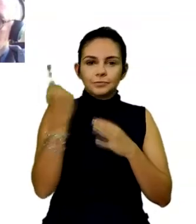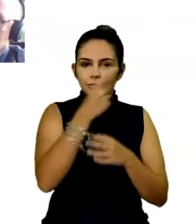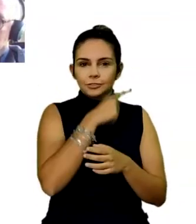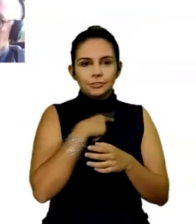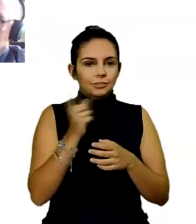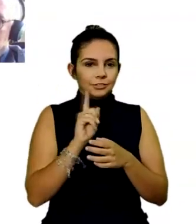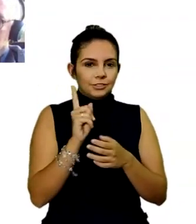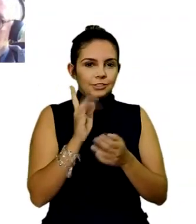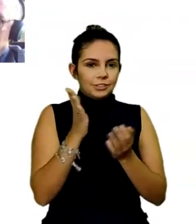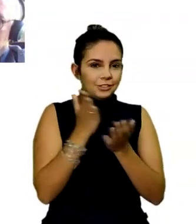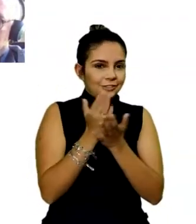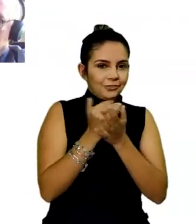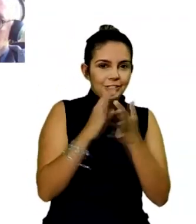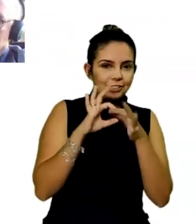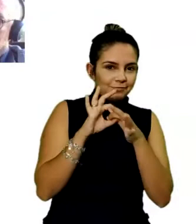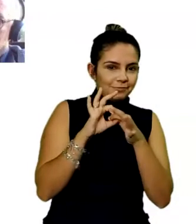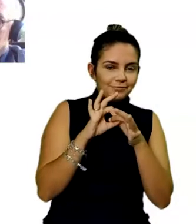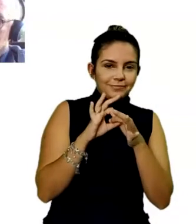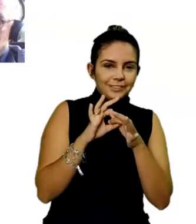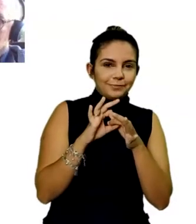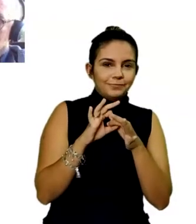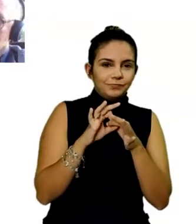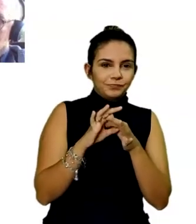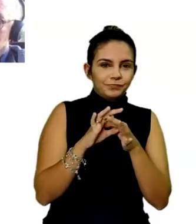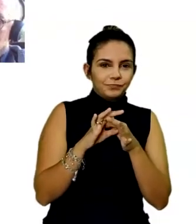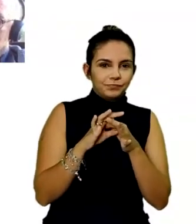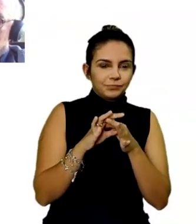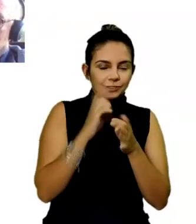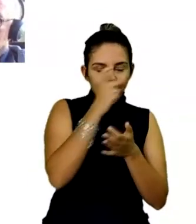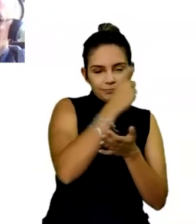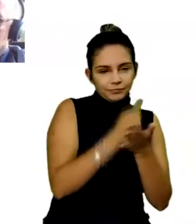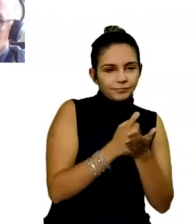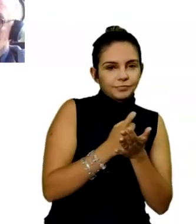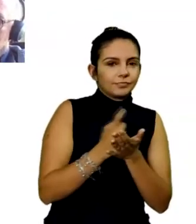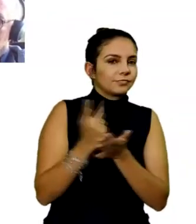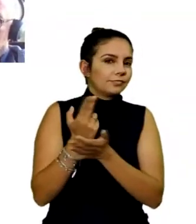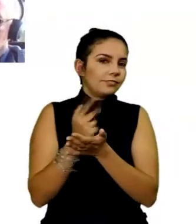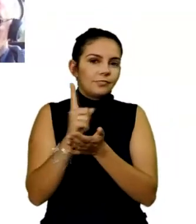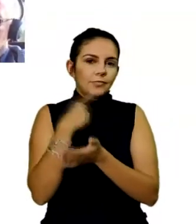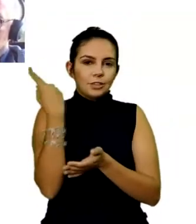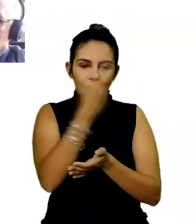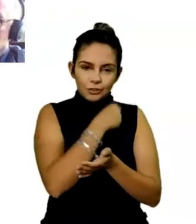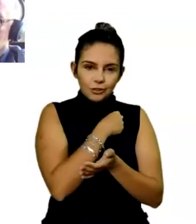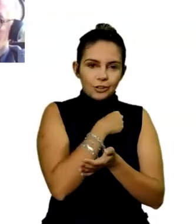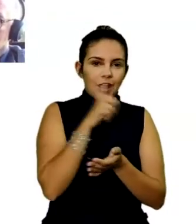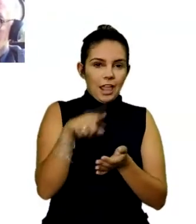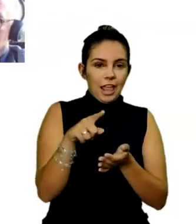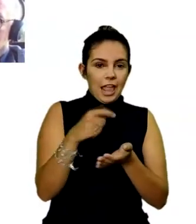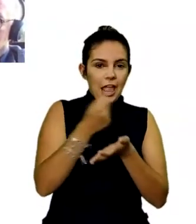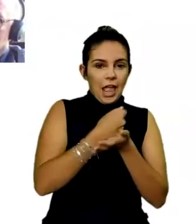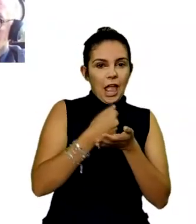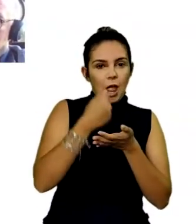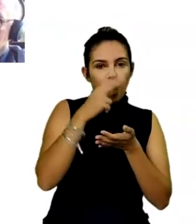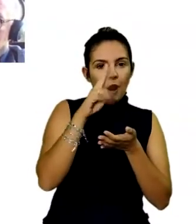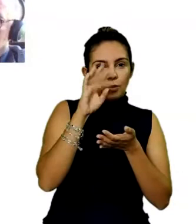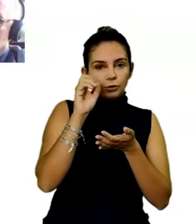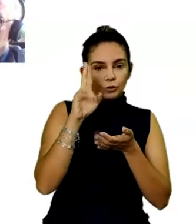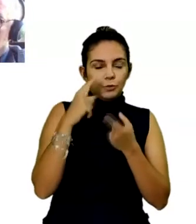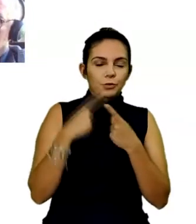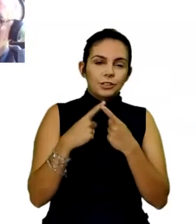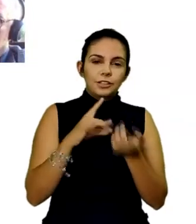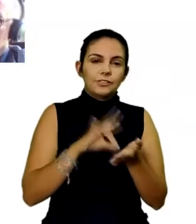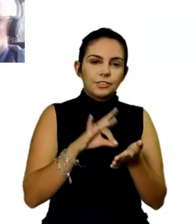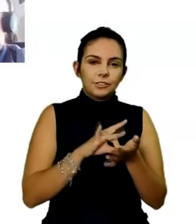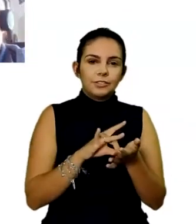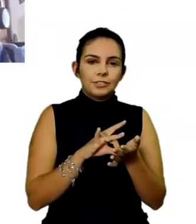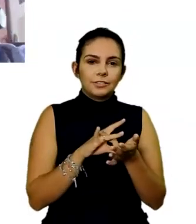nem divide a parceria no livro, assim, texto e ilustração. A gente se considera os autores, porque, na